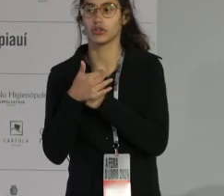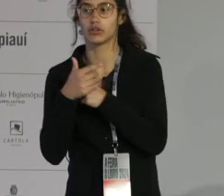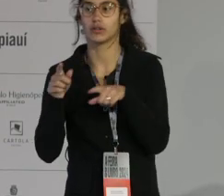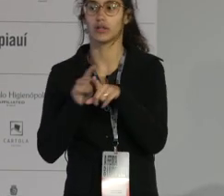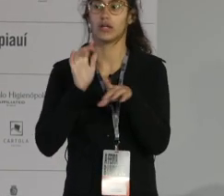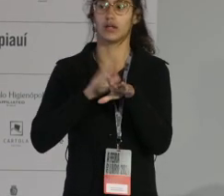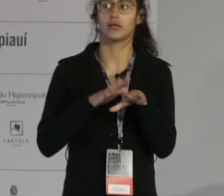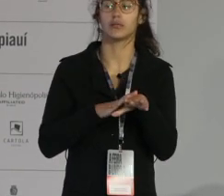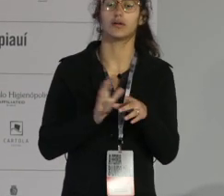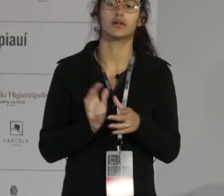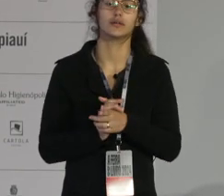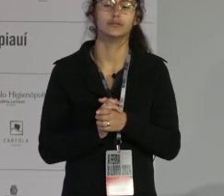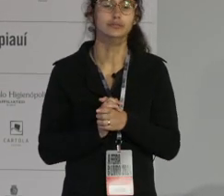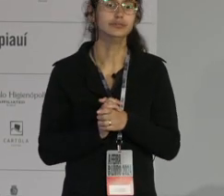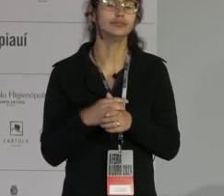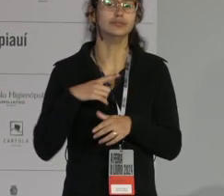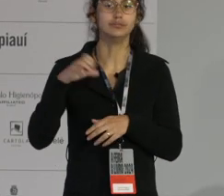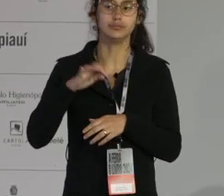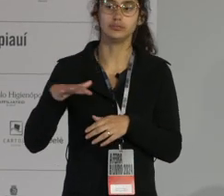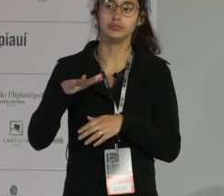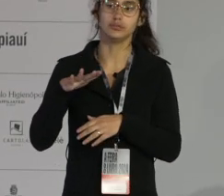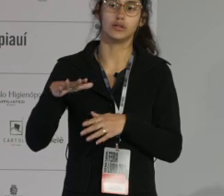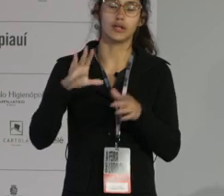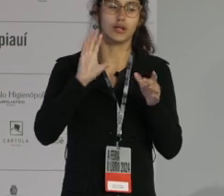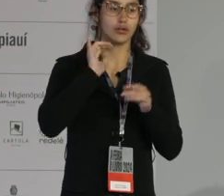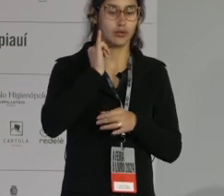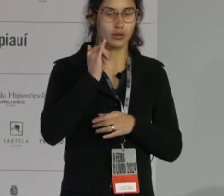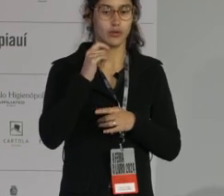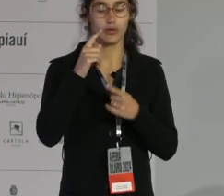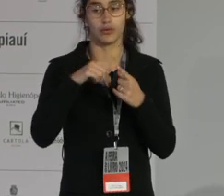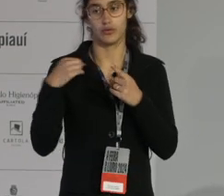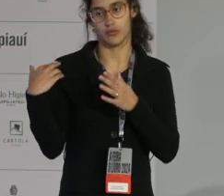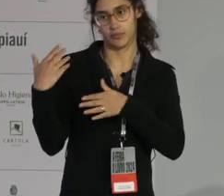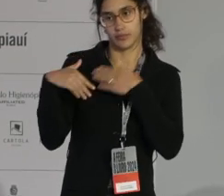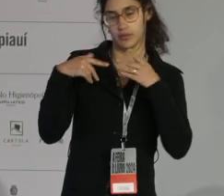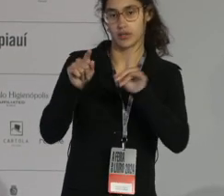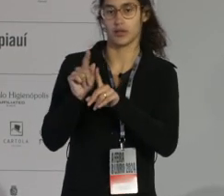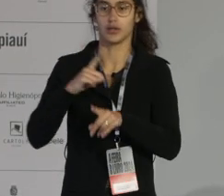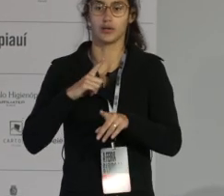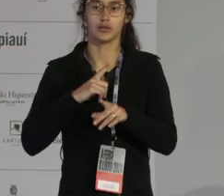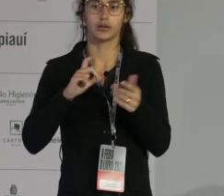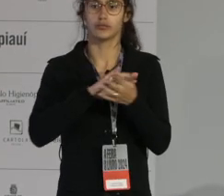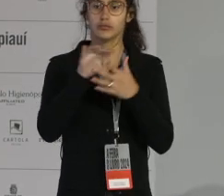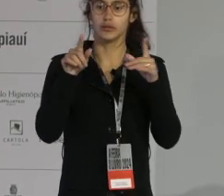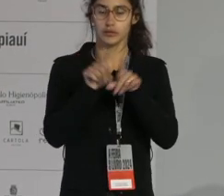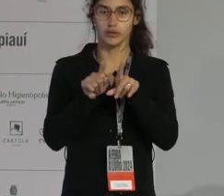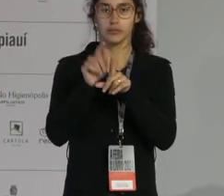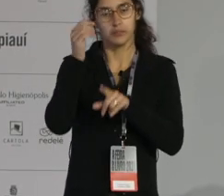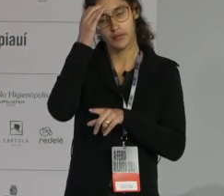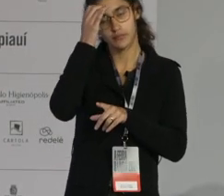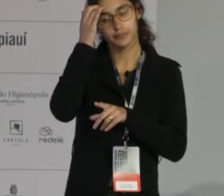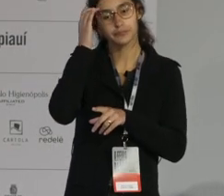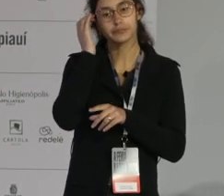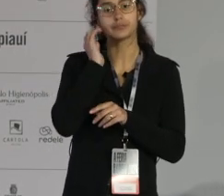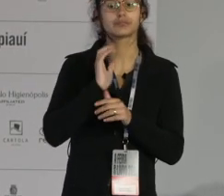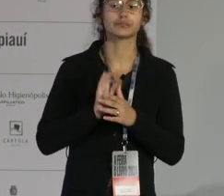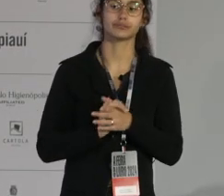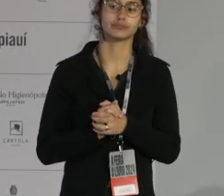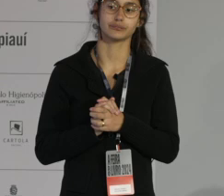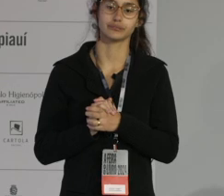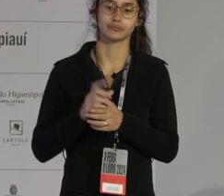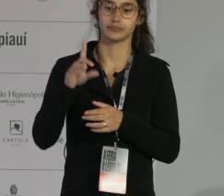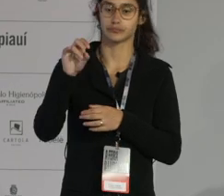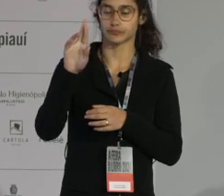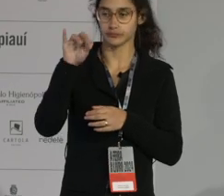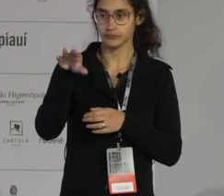assim, tanto nesses contos, nesses primeiros que dão o tom, mas em muitos outros, assim, sobre... O Odorico tem